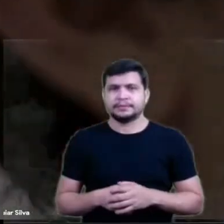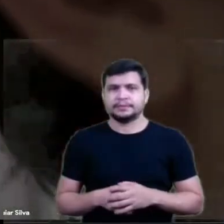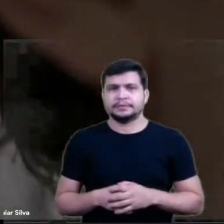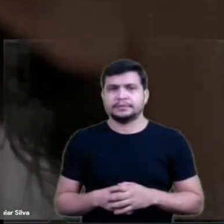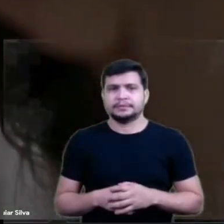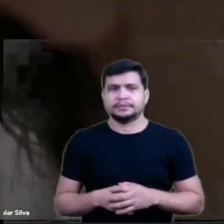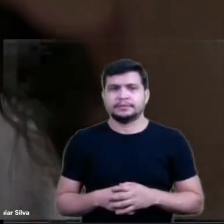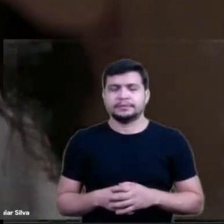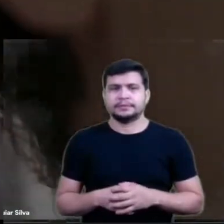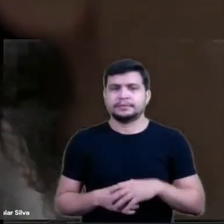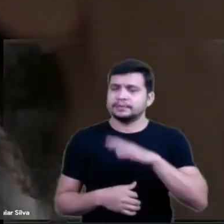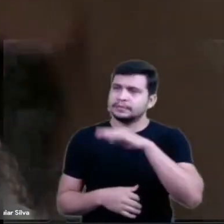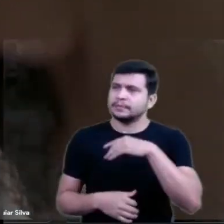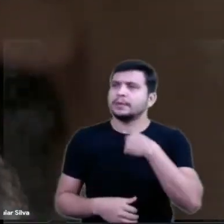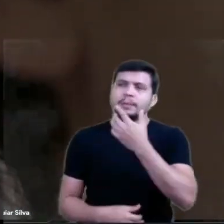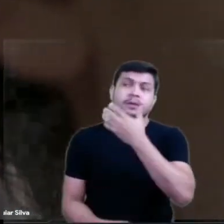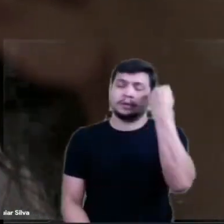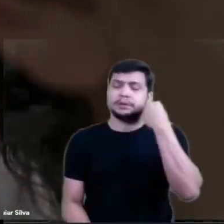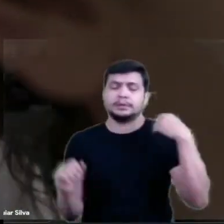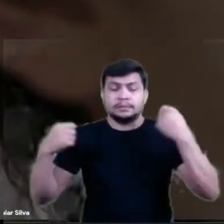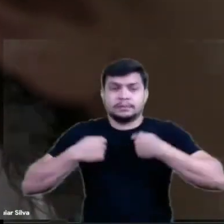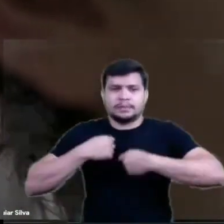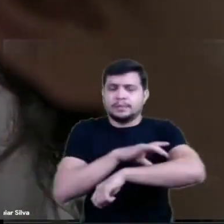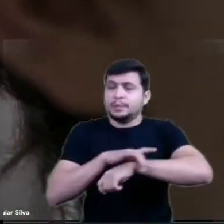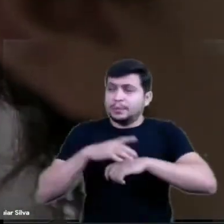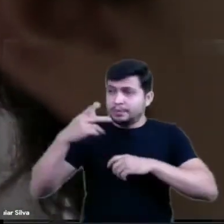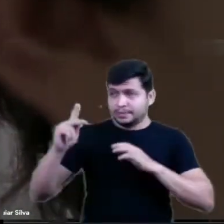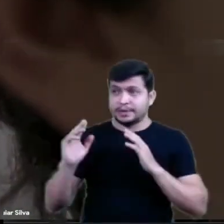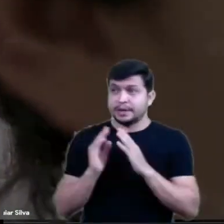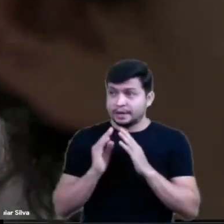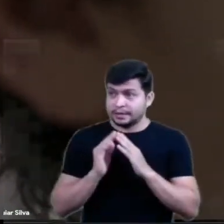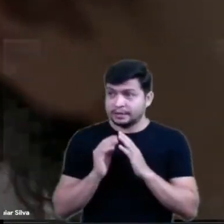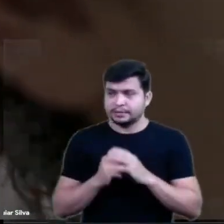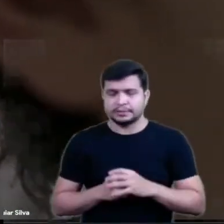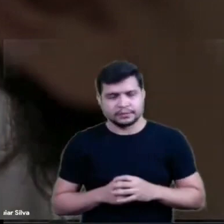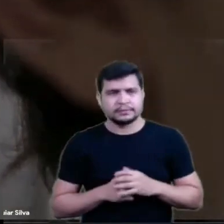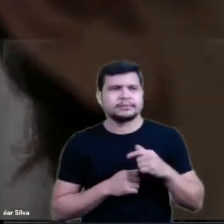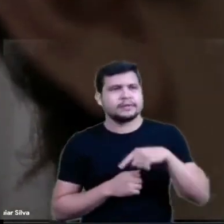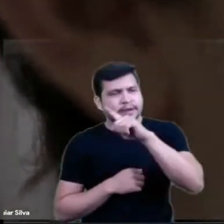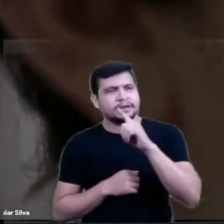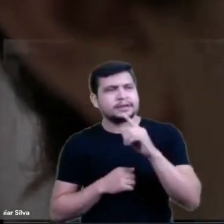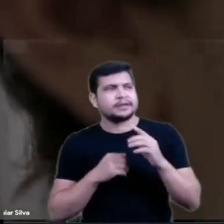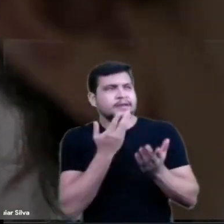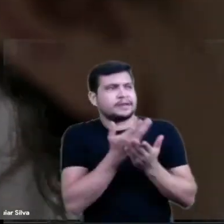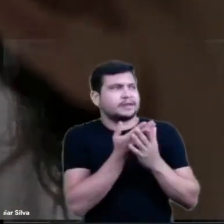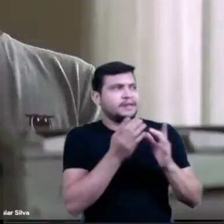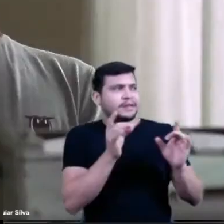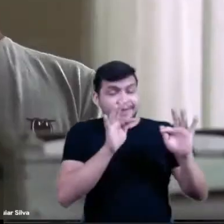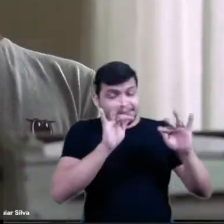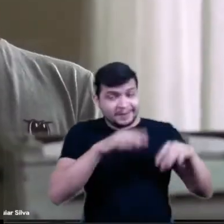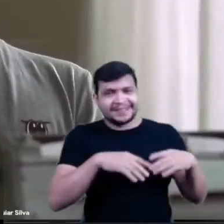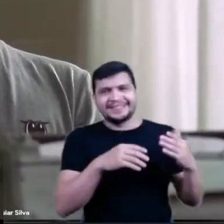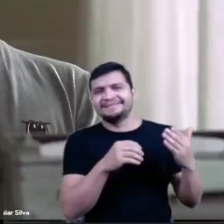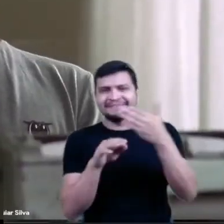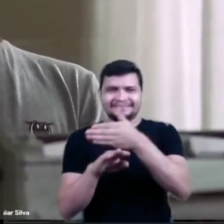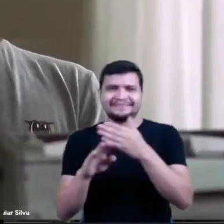Léo, eu esqueci meu moletom na sua casa. Passa hoje depois da aula pra pegar. Putz, depois da aula eu vou direto pro dentista.